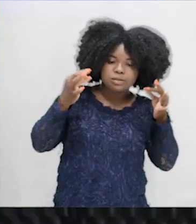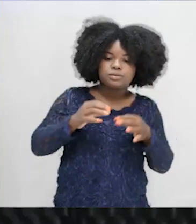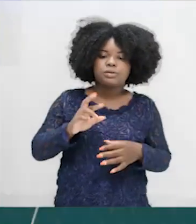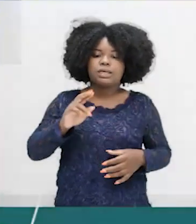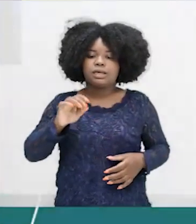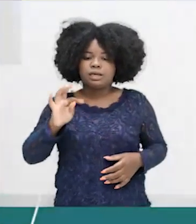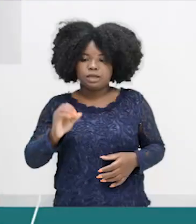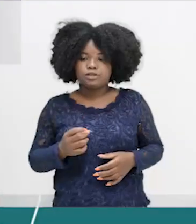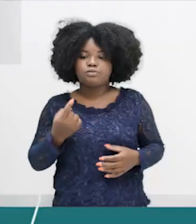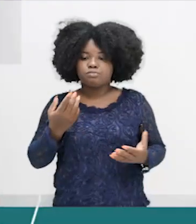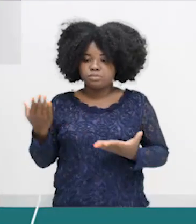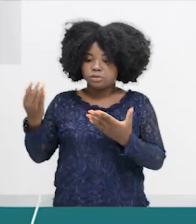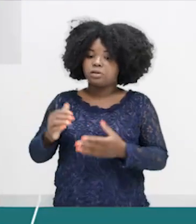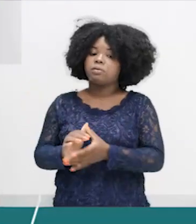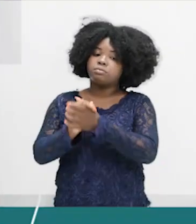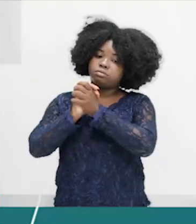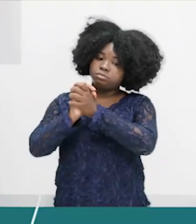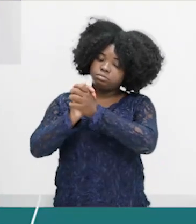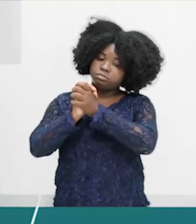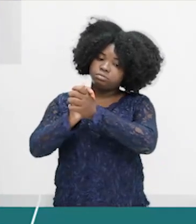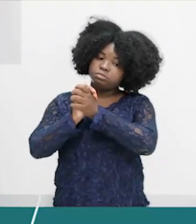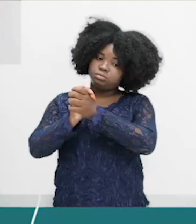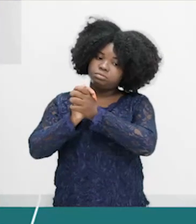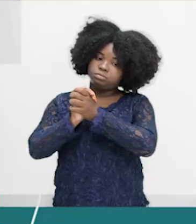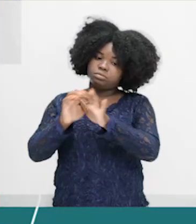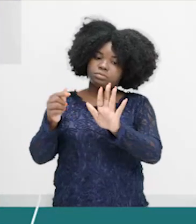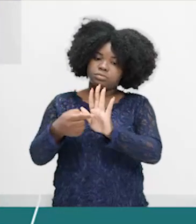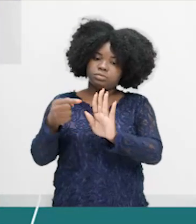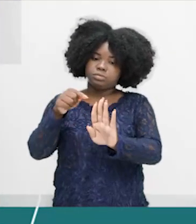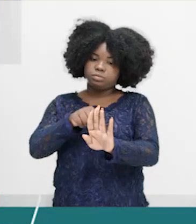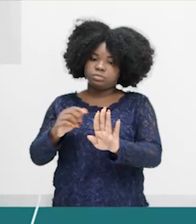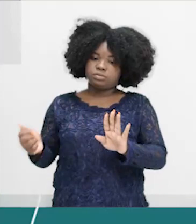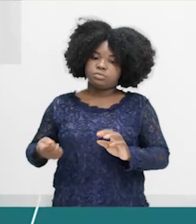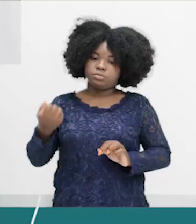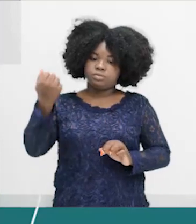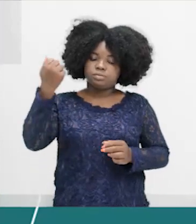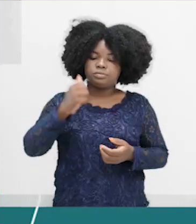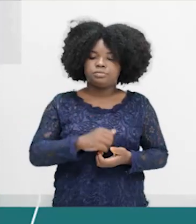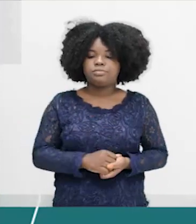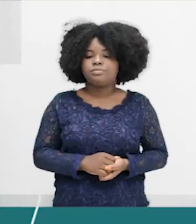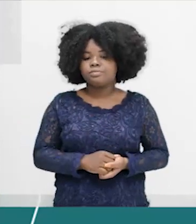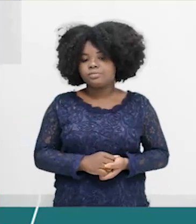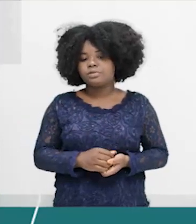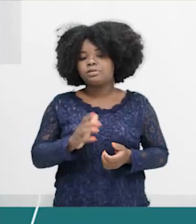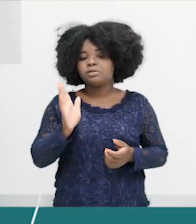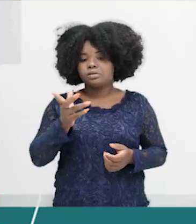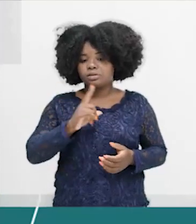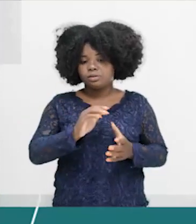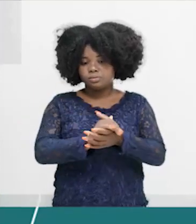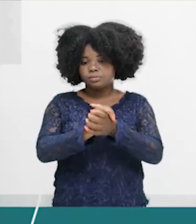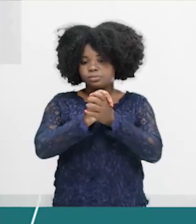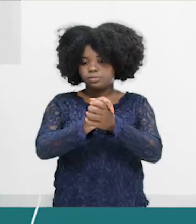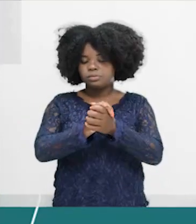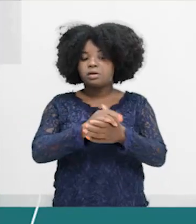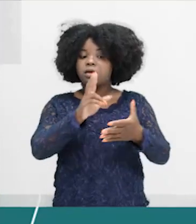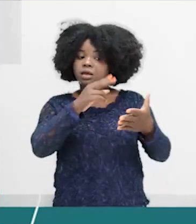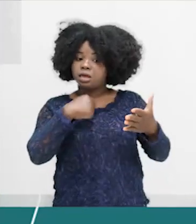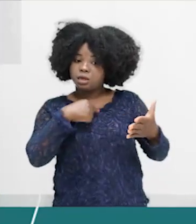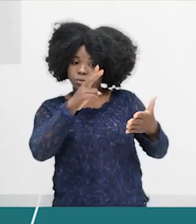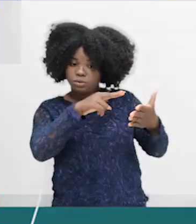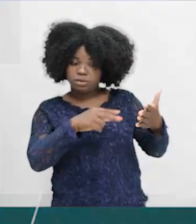muito a pena, ganhou um prêmio, é uma metáfora, é um quadrinho adulto, é uma graphic novel que já foi premiada. Eu li,